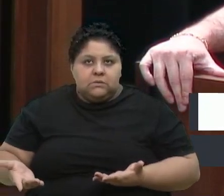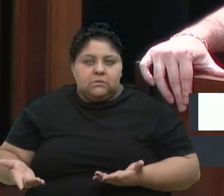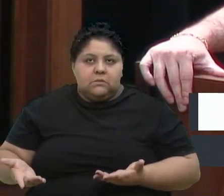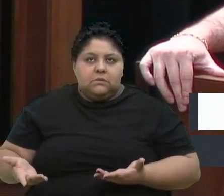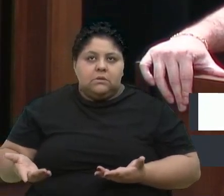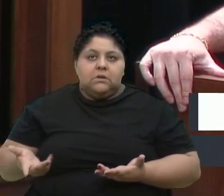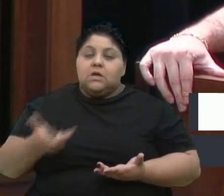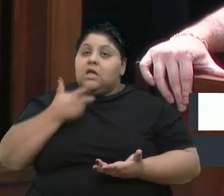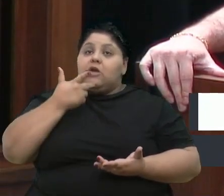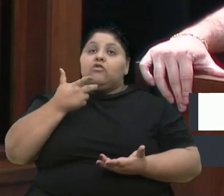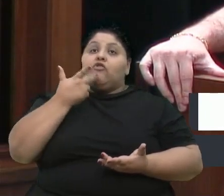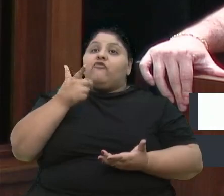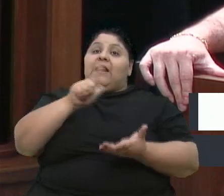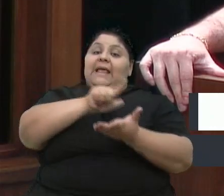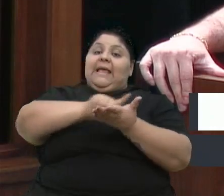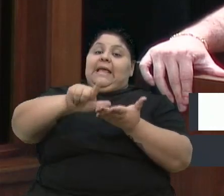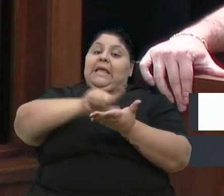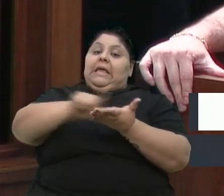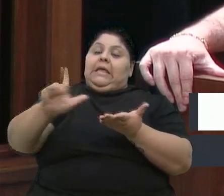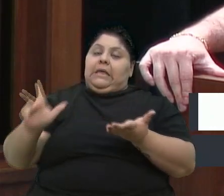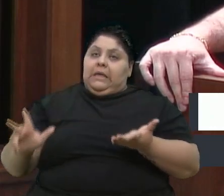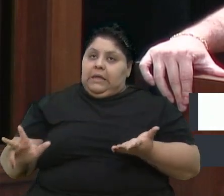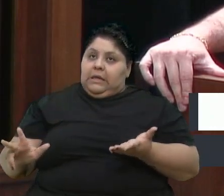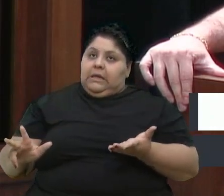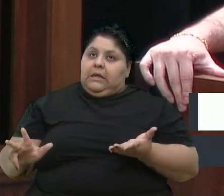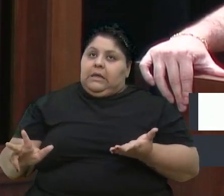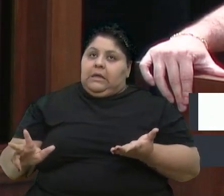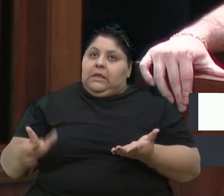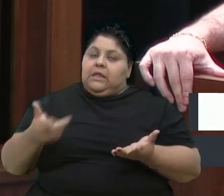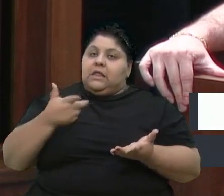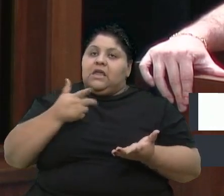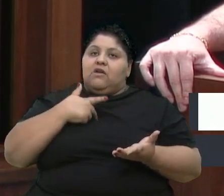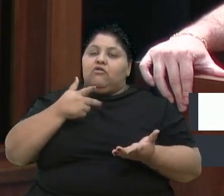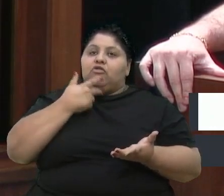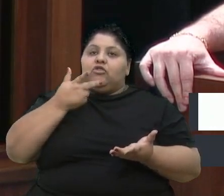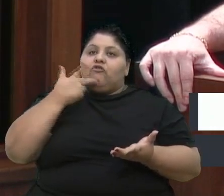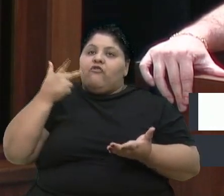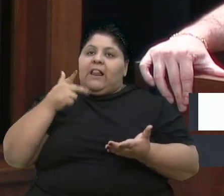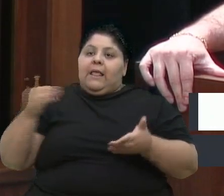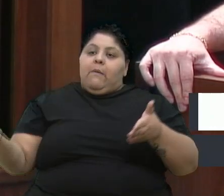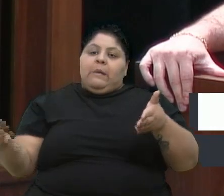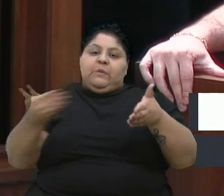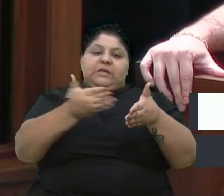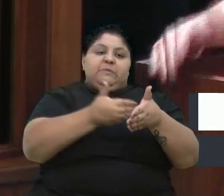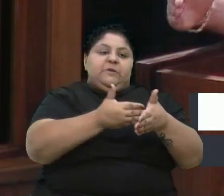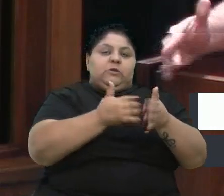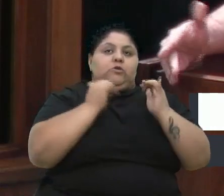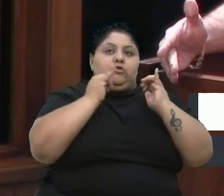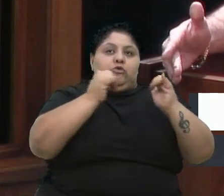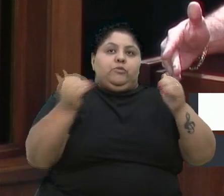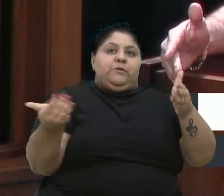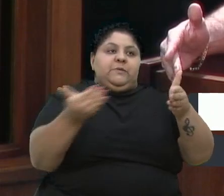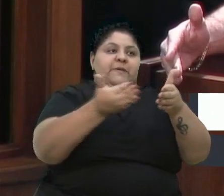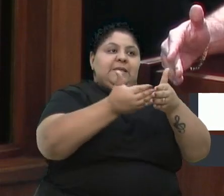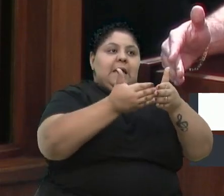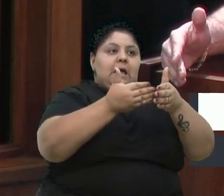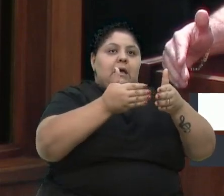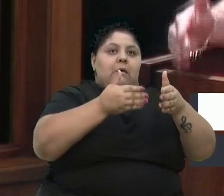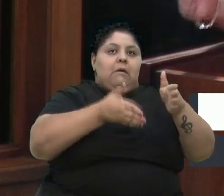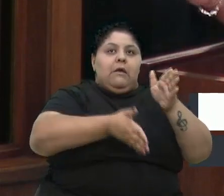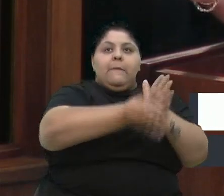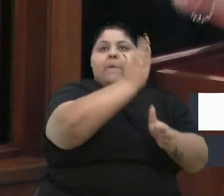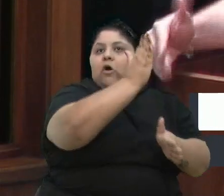momento eu disse isso. Em nenhum momento eu disse para botar todo mundo dentro de um ônibus e mandar embora. Eu disse que o Poder Executivo tem